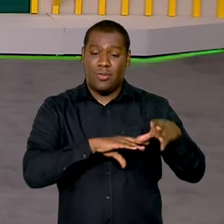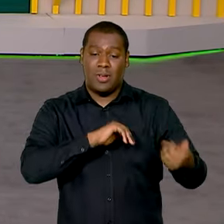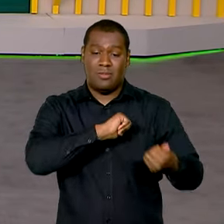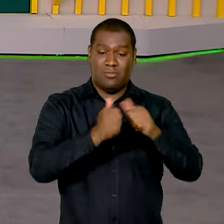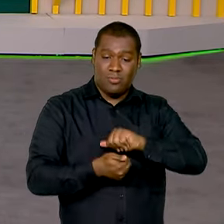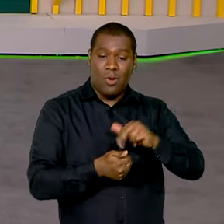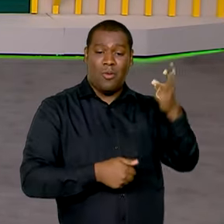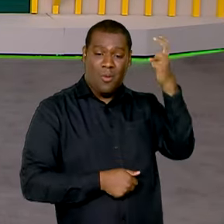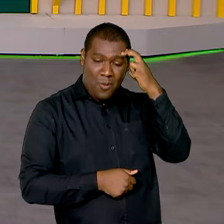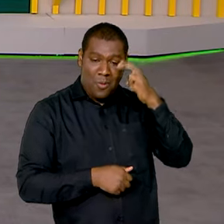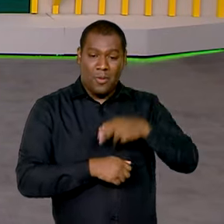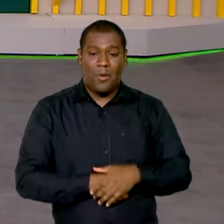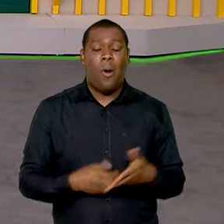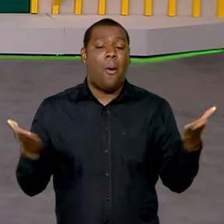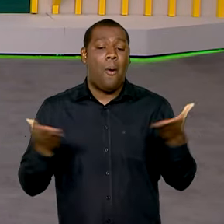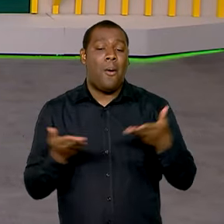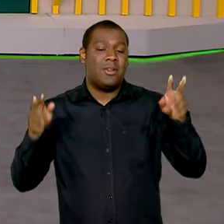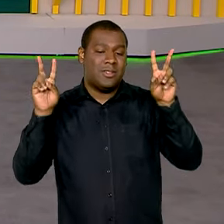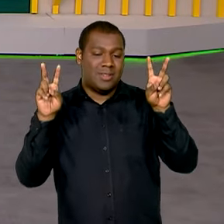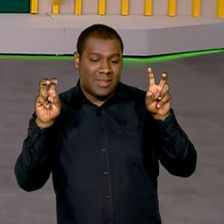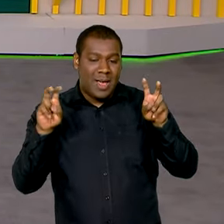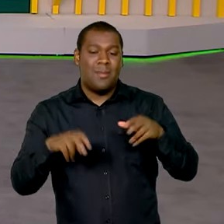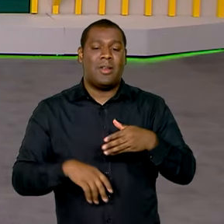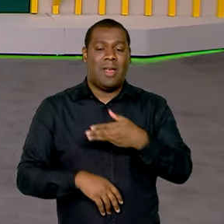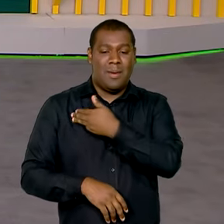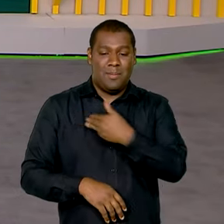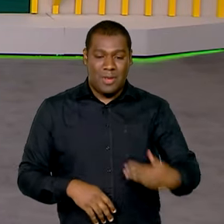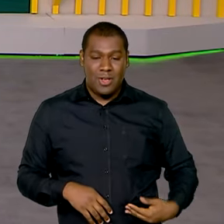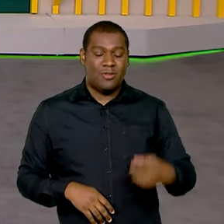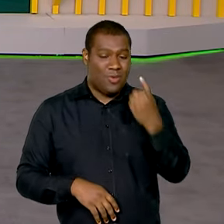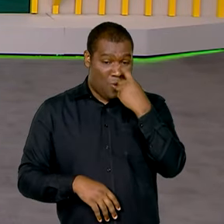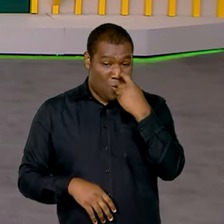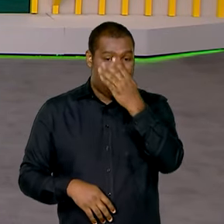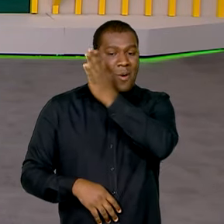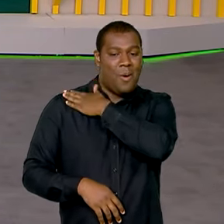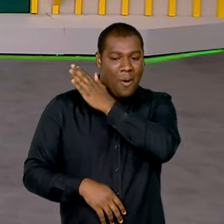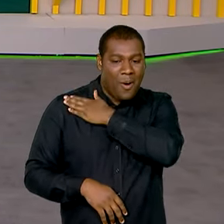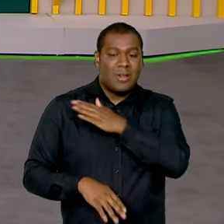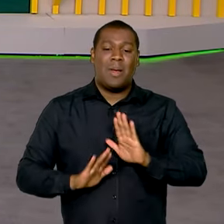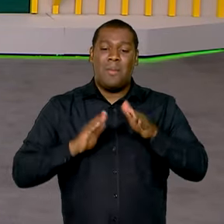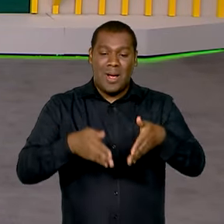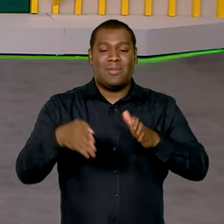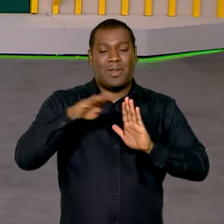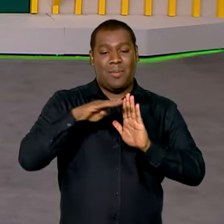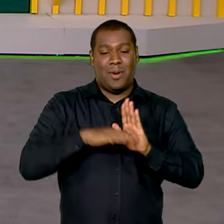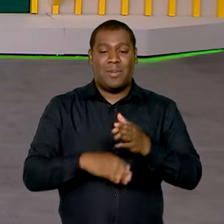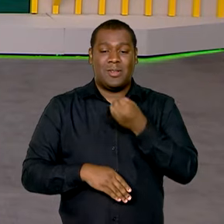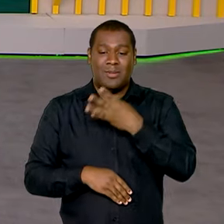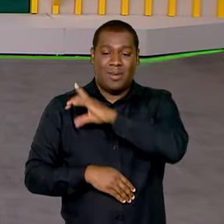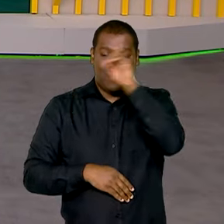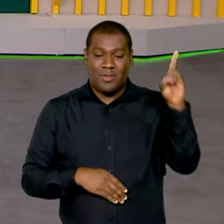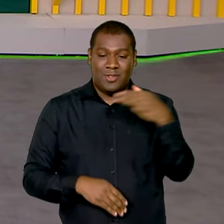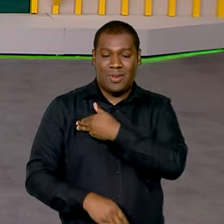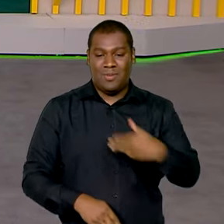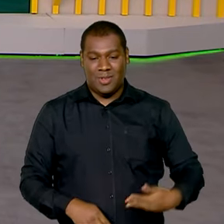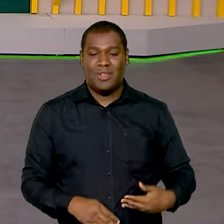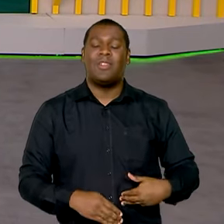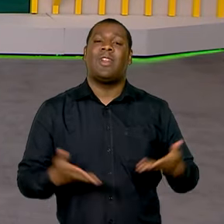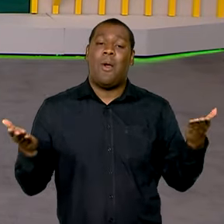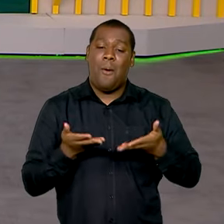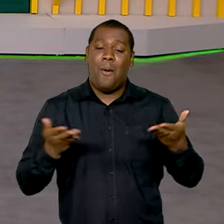cultura. Quem falou sobre o assunto foi Rui Costa, o convidado do programa Bom Dia Ministro desta quinta-feira. O ministro